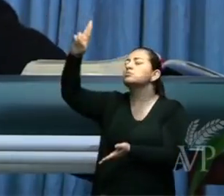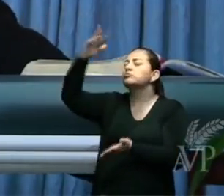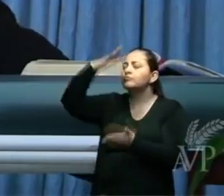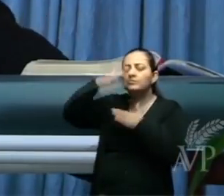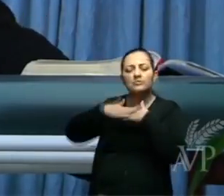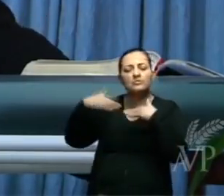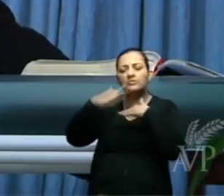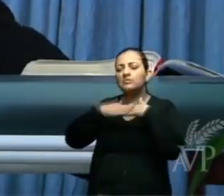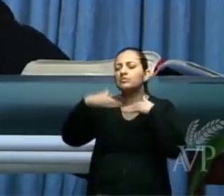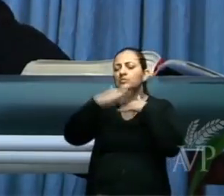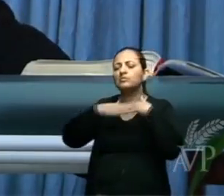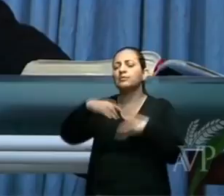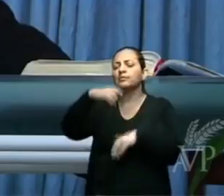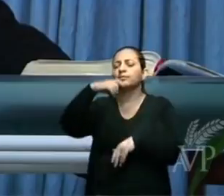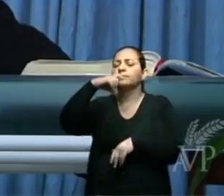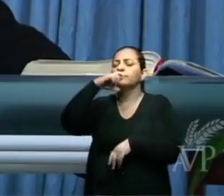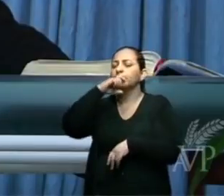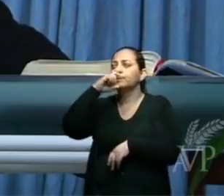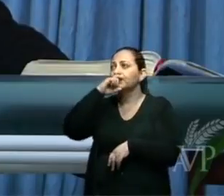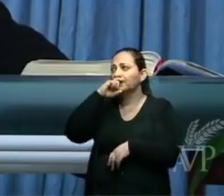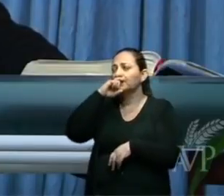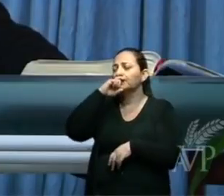queridíssimo o pai